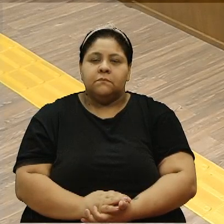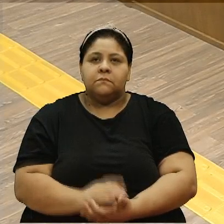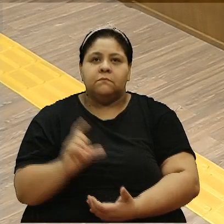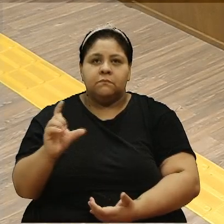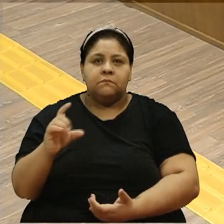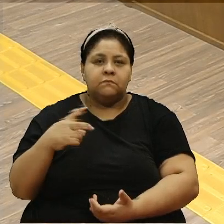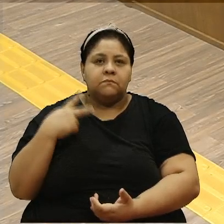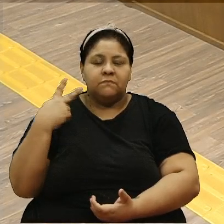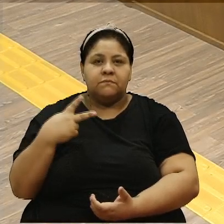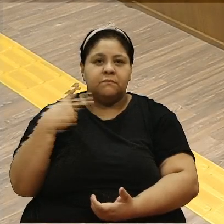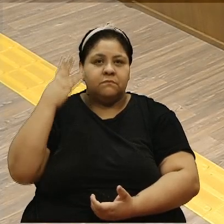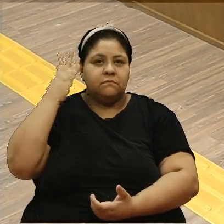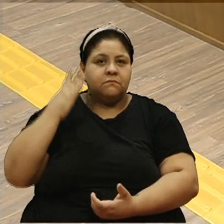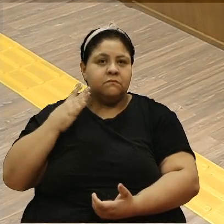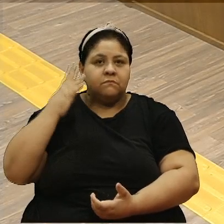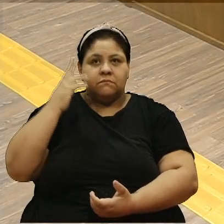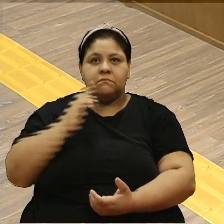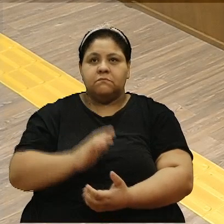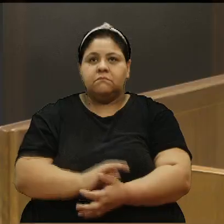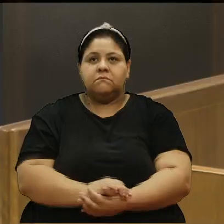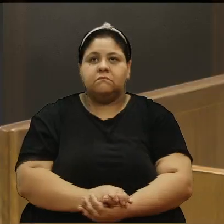Com a palavra, a vereadora Daiane Mello.